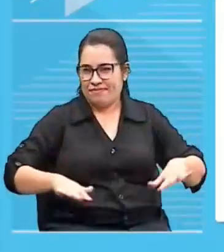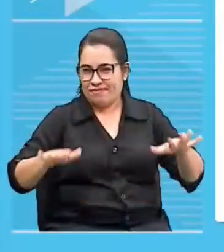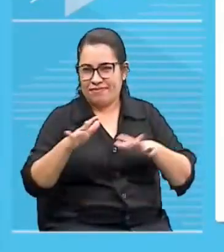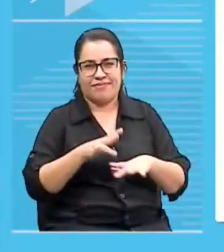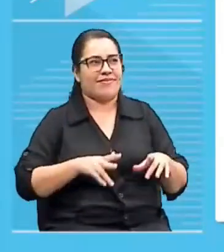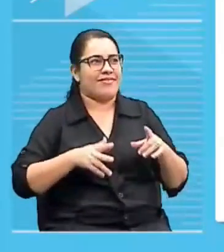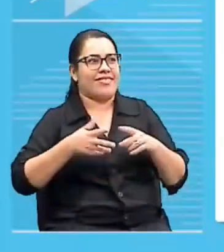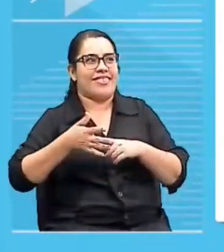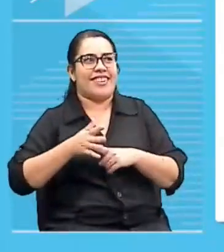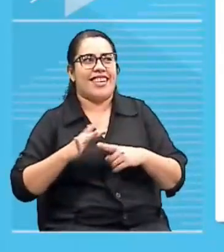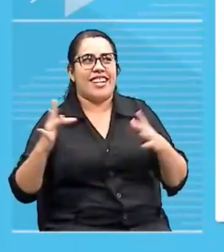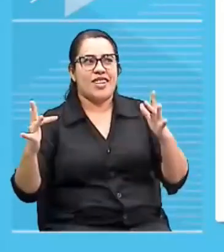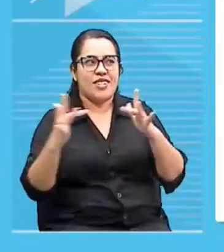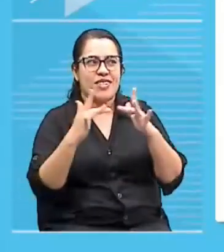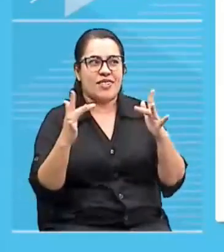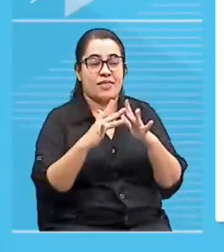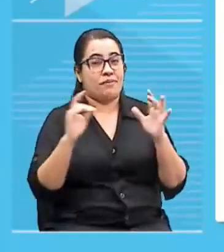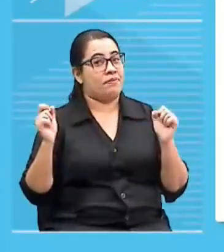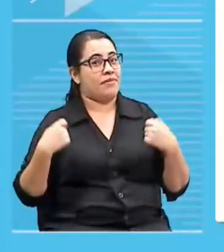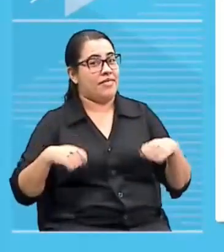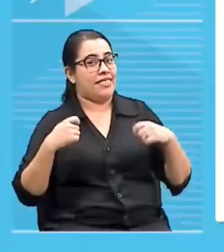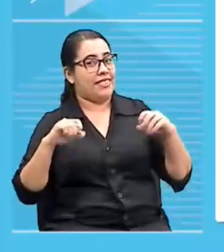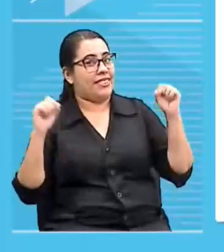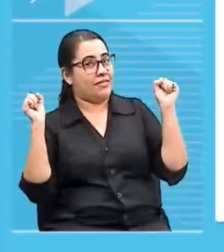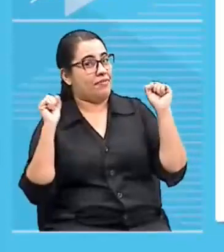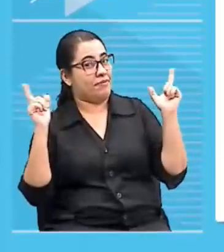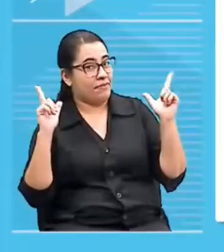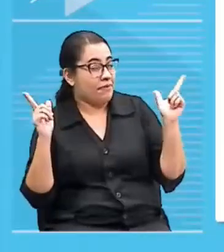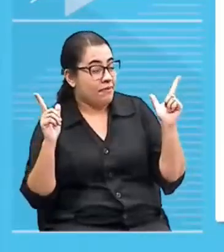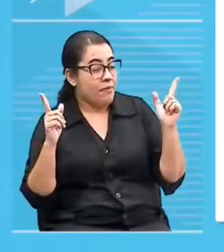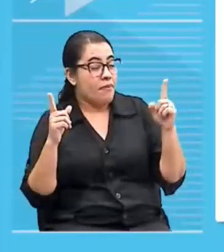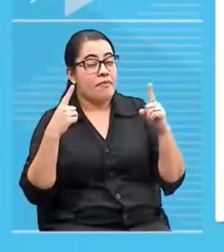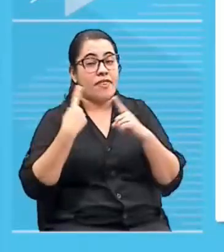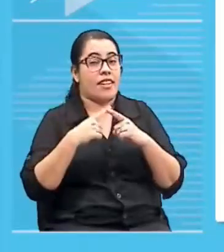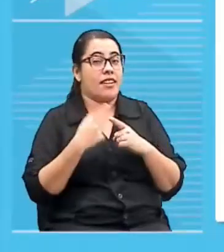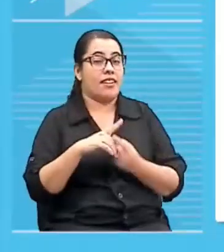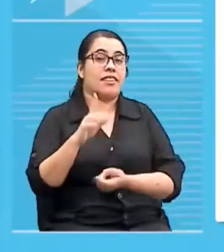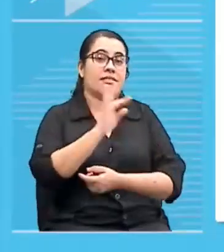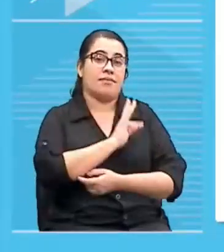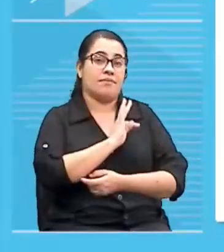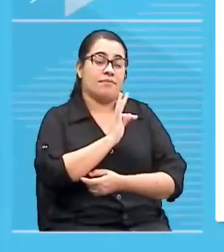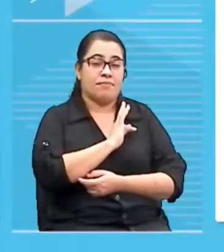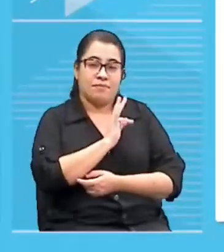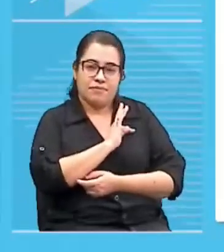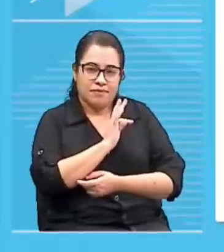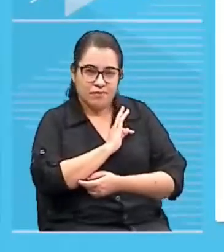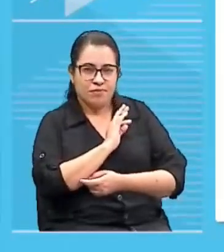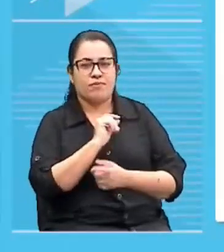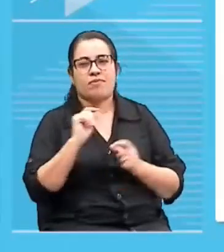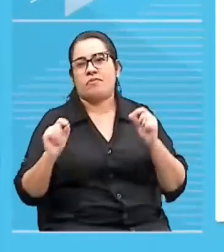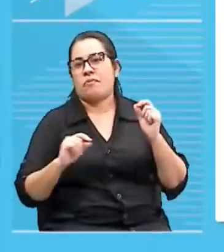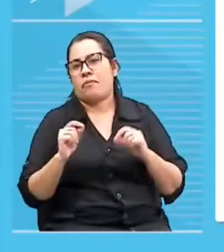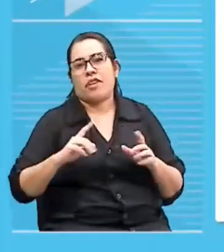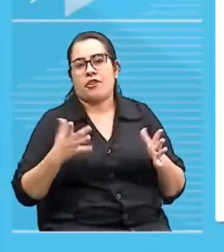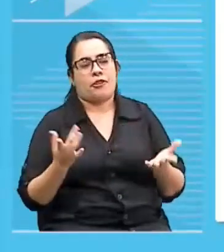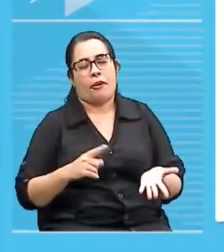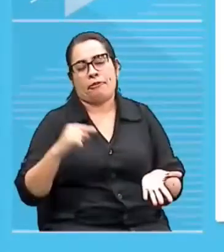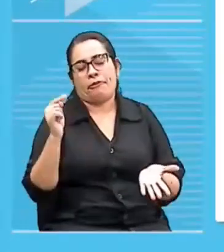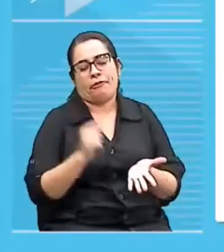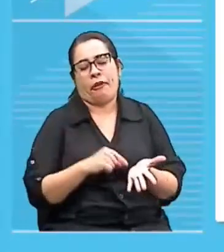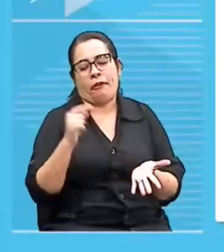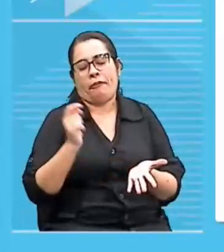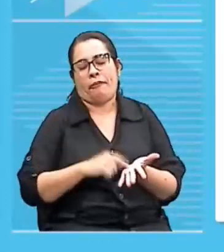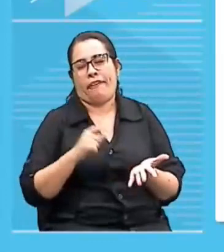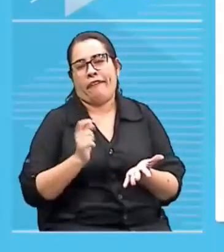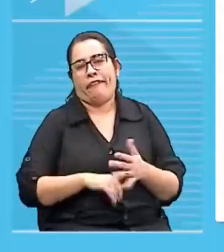ficar ligados, certo? Ok? Porque a época também dos técnicos simplesmente só apertarem botões